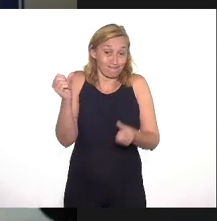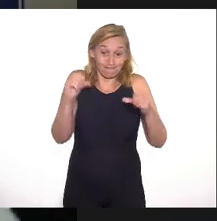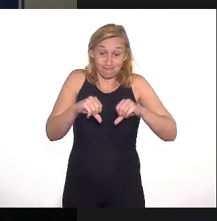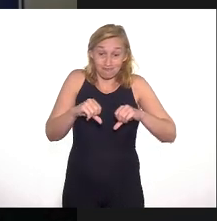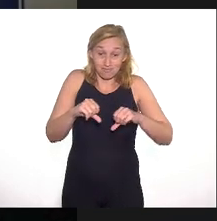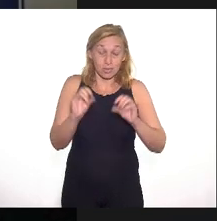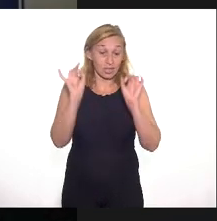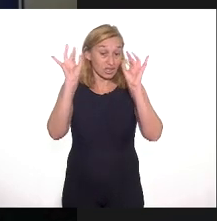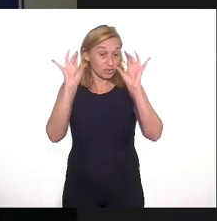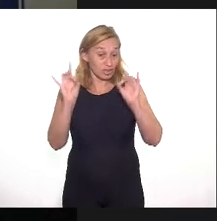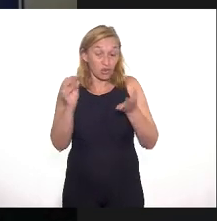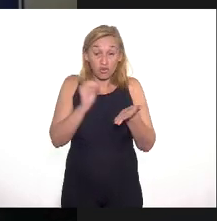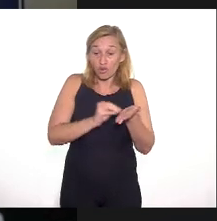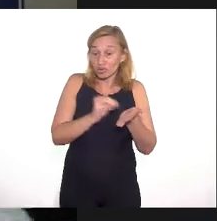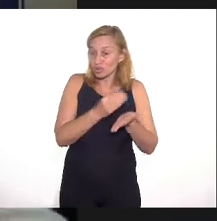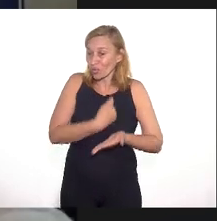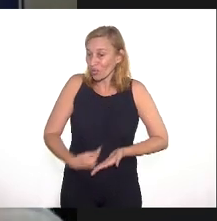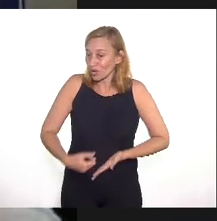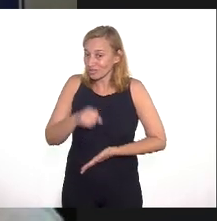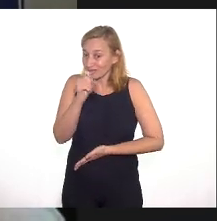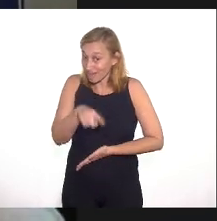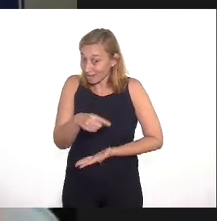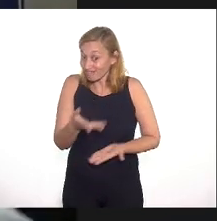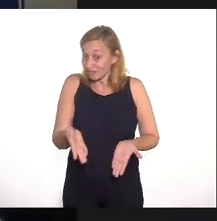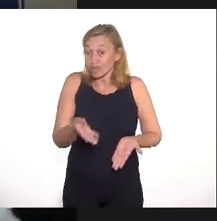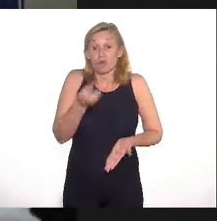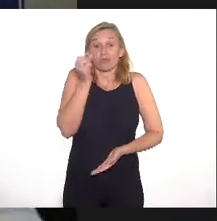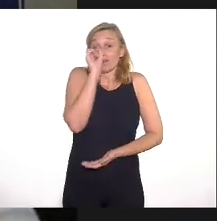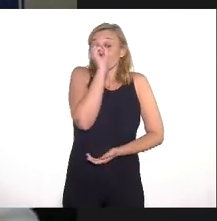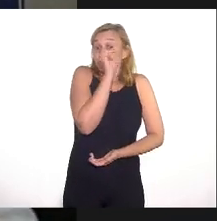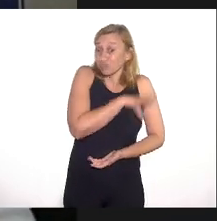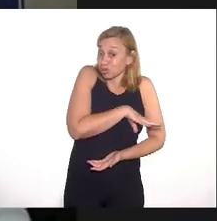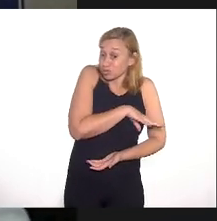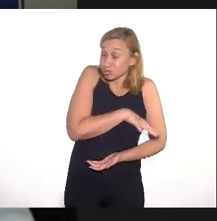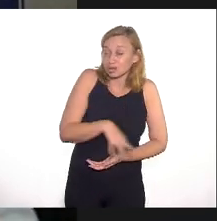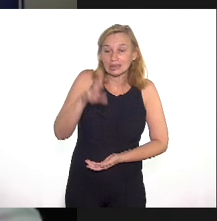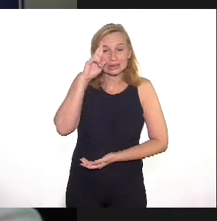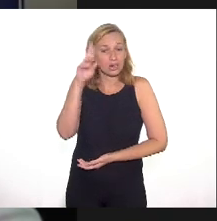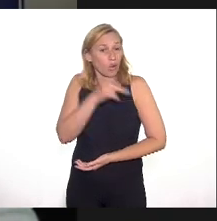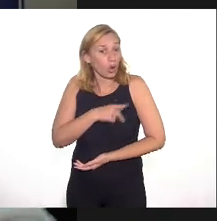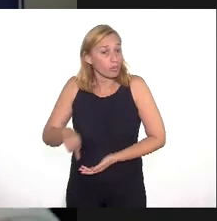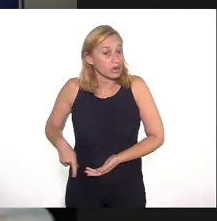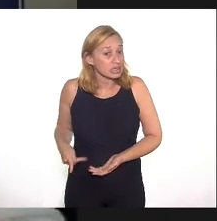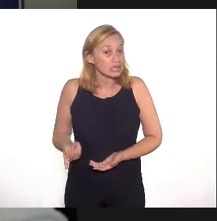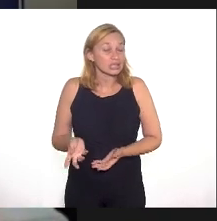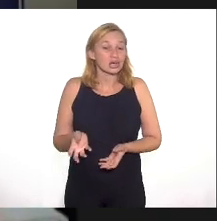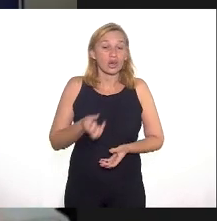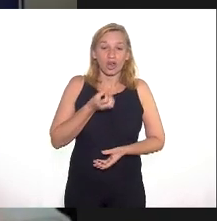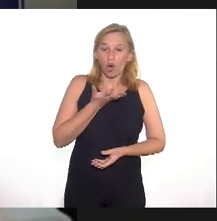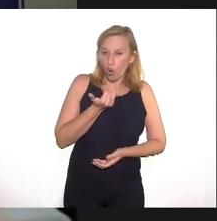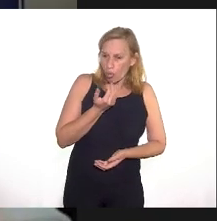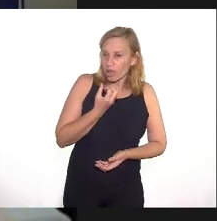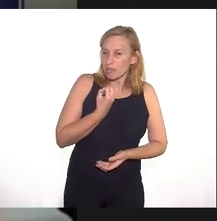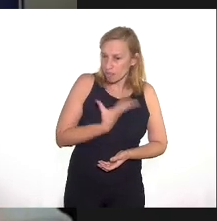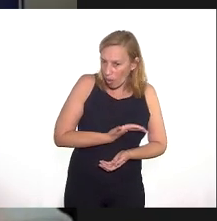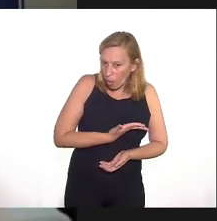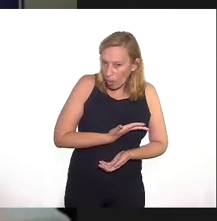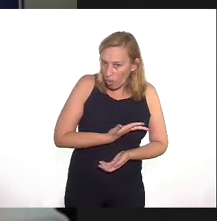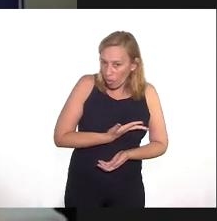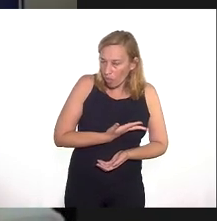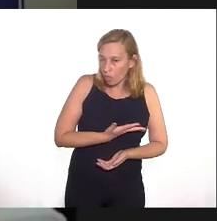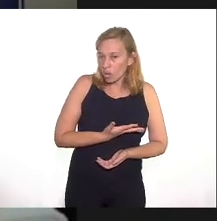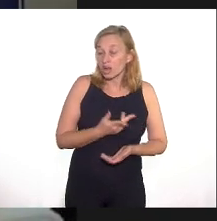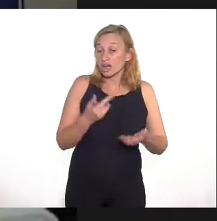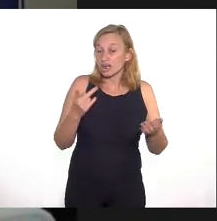especial por um desgoverno, né? Acho absurdo, senhora presidenta, que a Conmebol seja